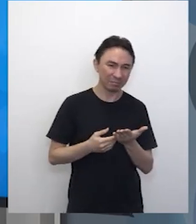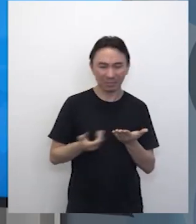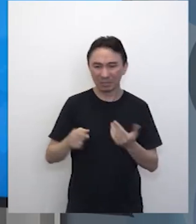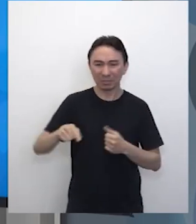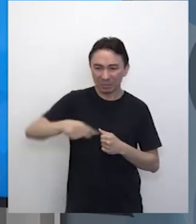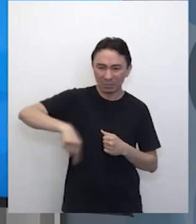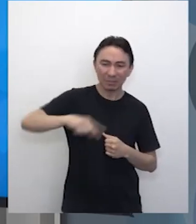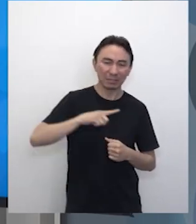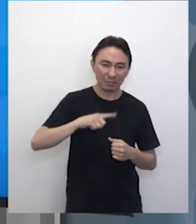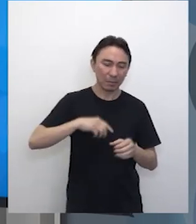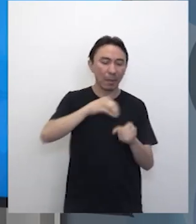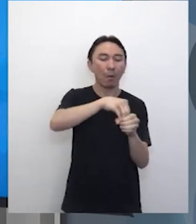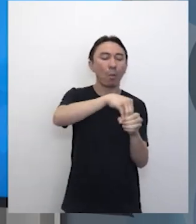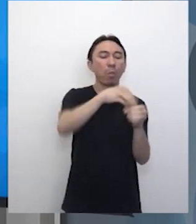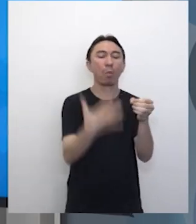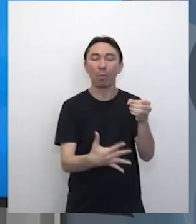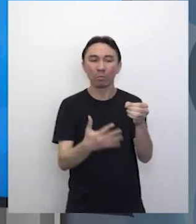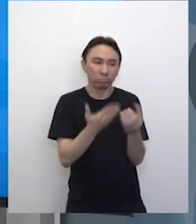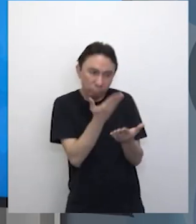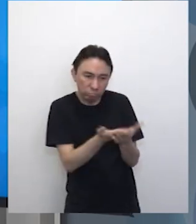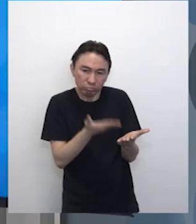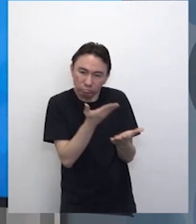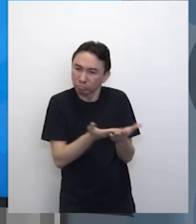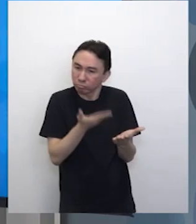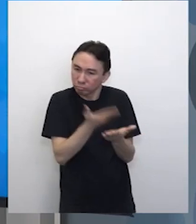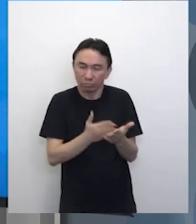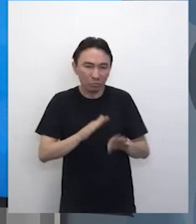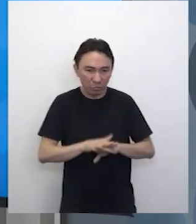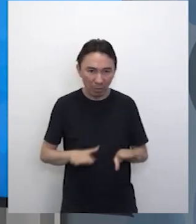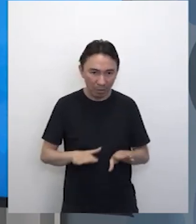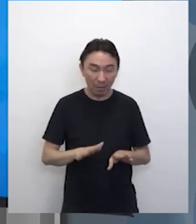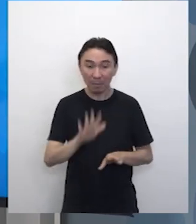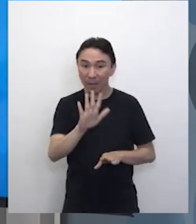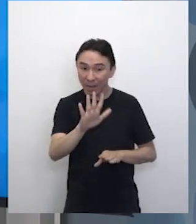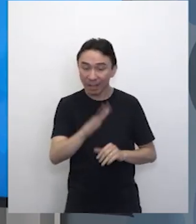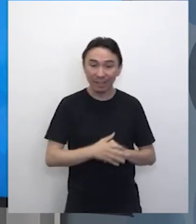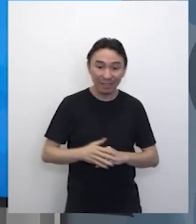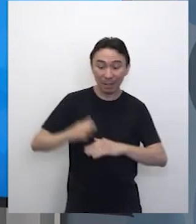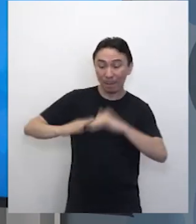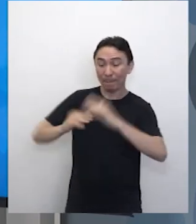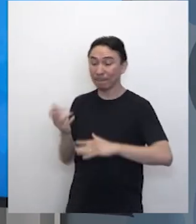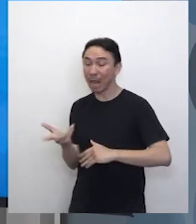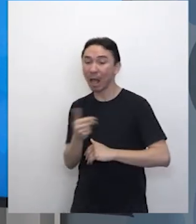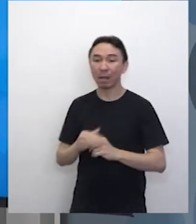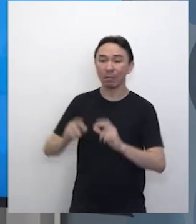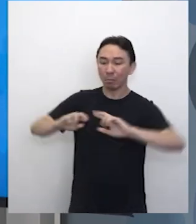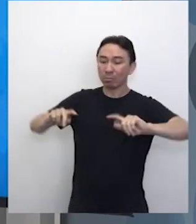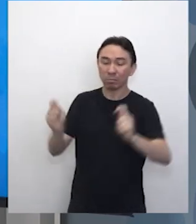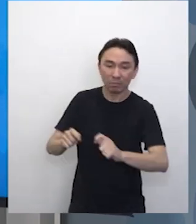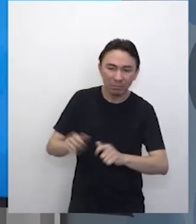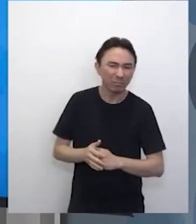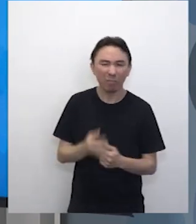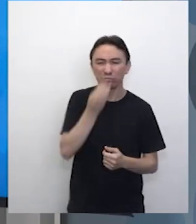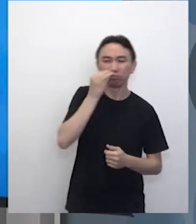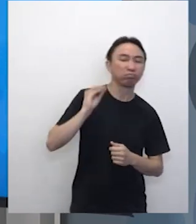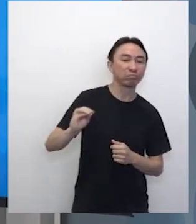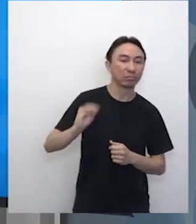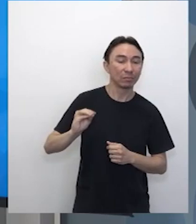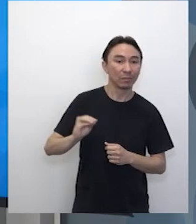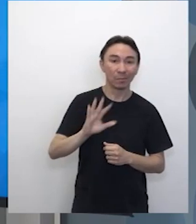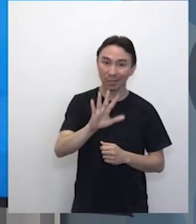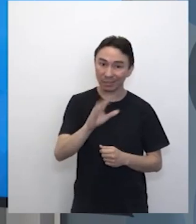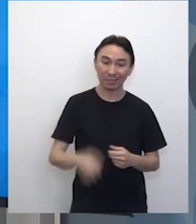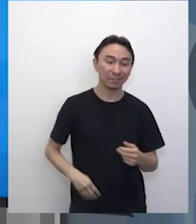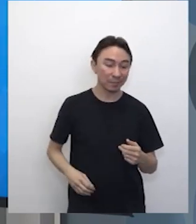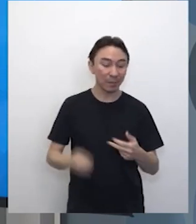os conteúdos e não em prestar atenção no que são as habilidades e competências. E o Enem se organiza a partir das